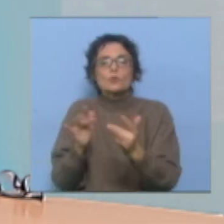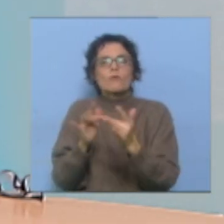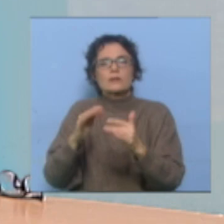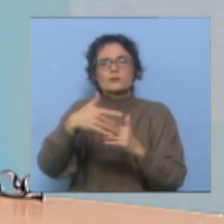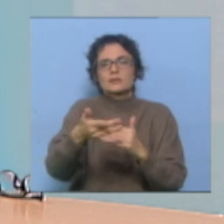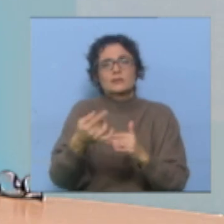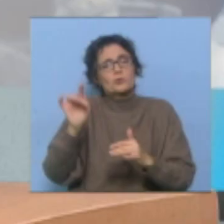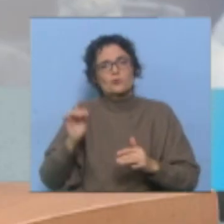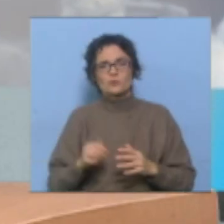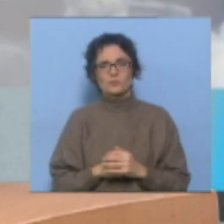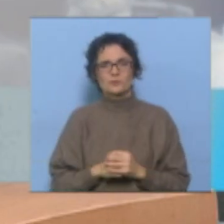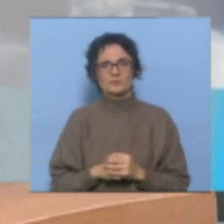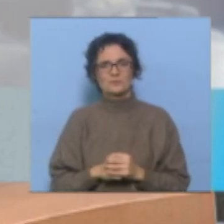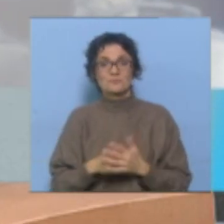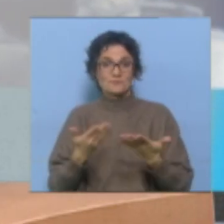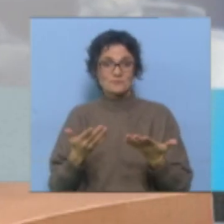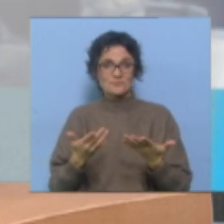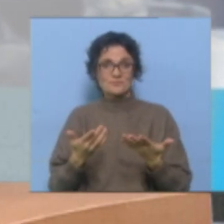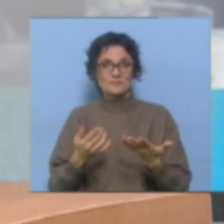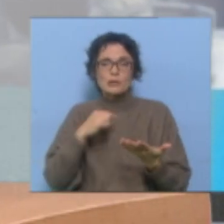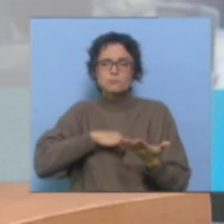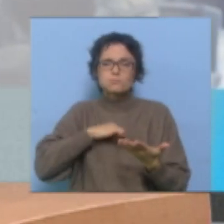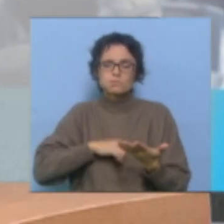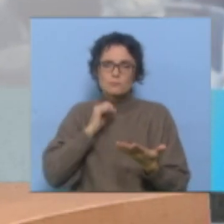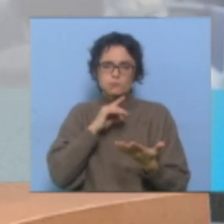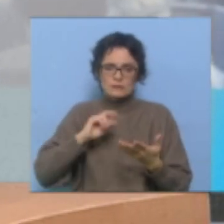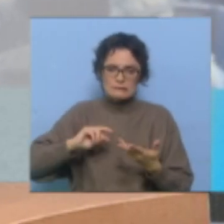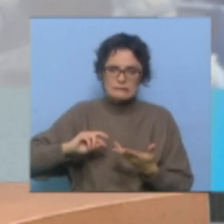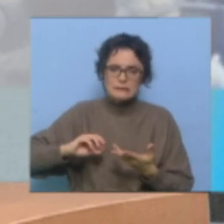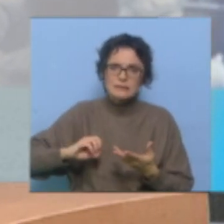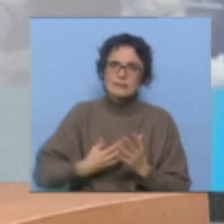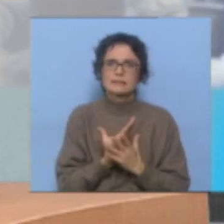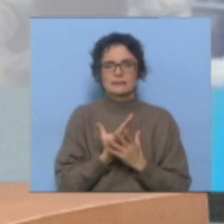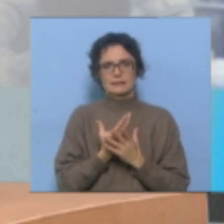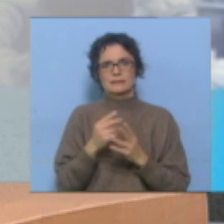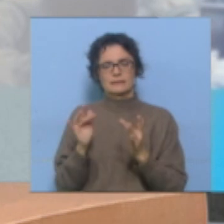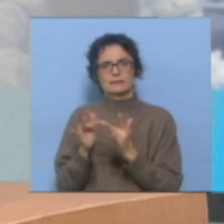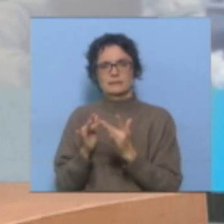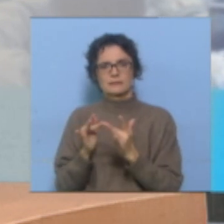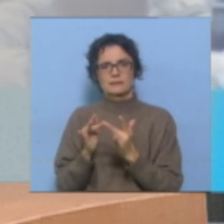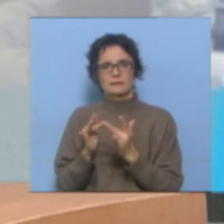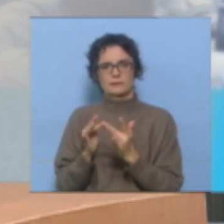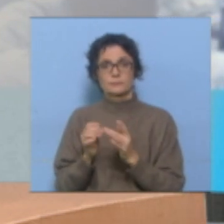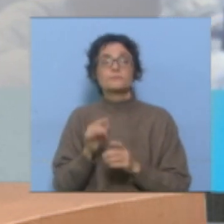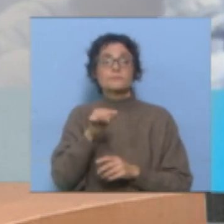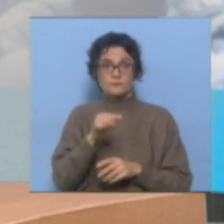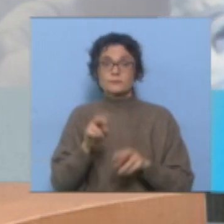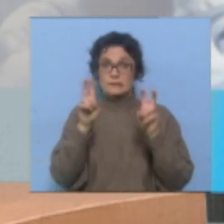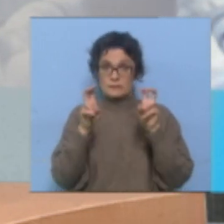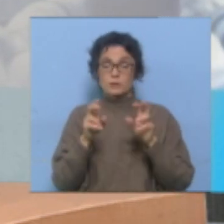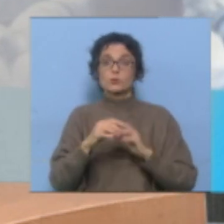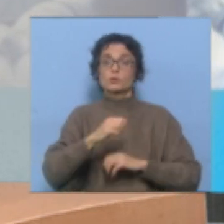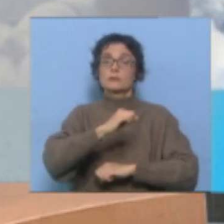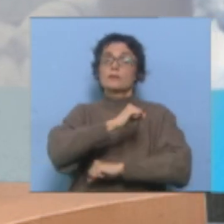Exatamente. Nós fomos buscar precisamente estas expressões, janelas e horizonte, porque não queremos